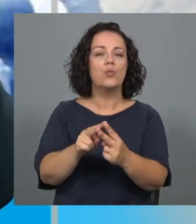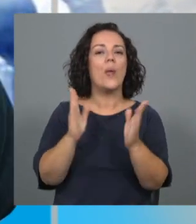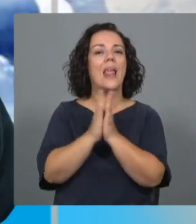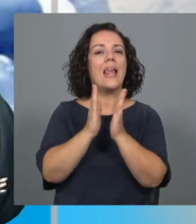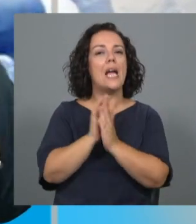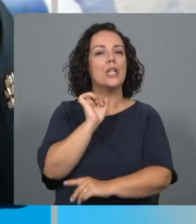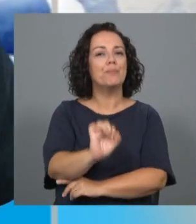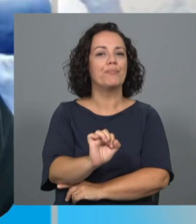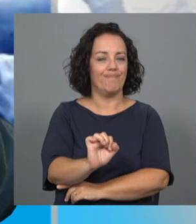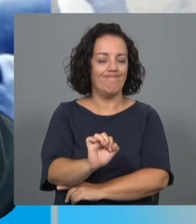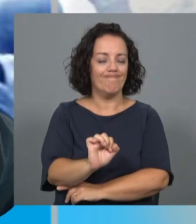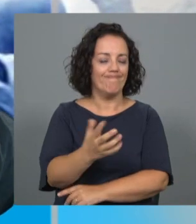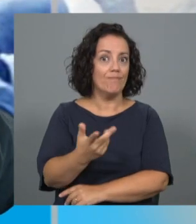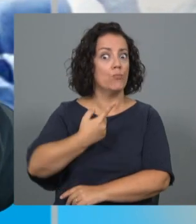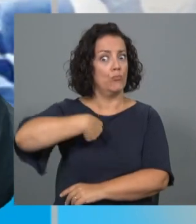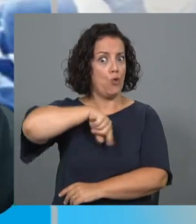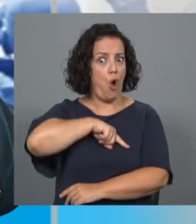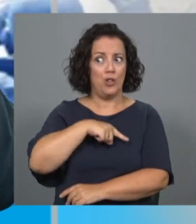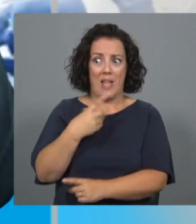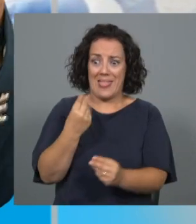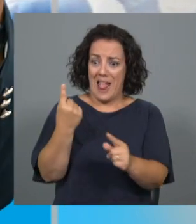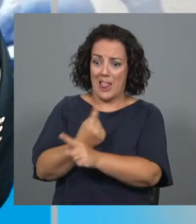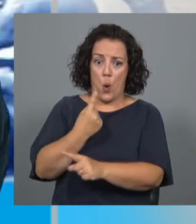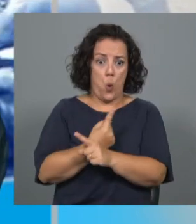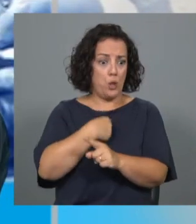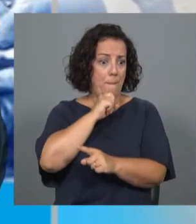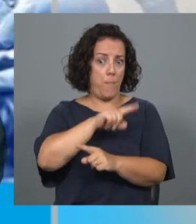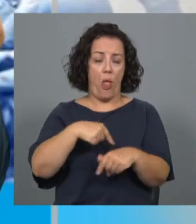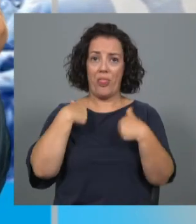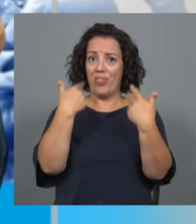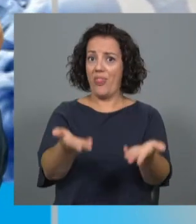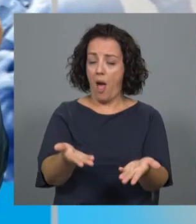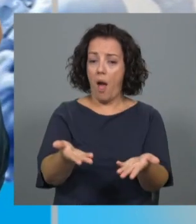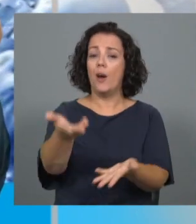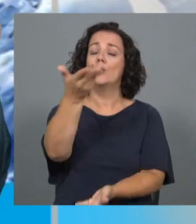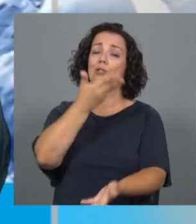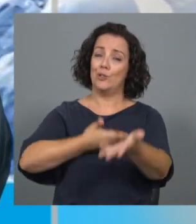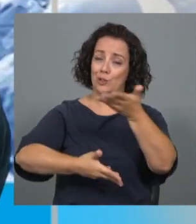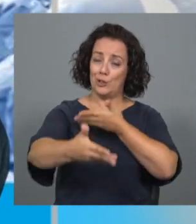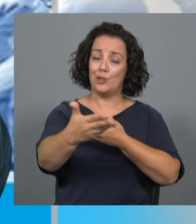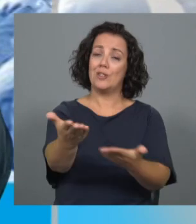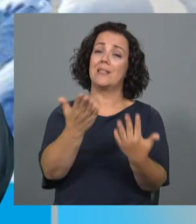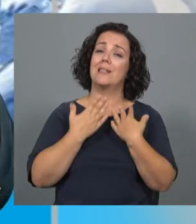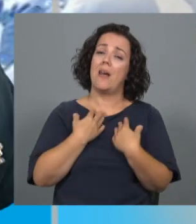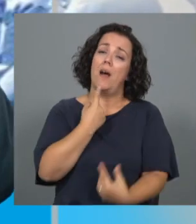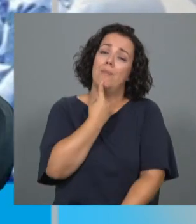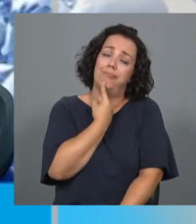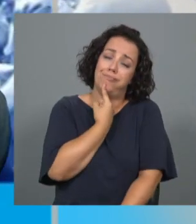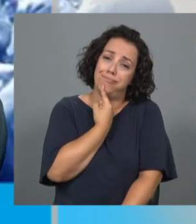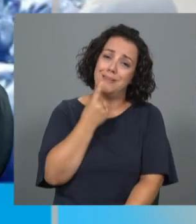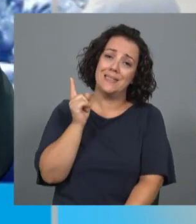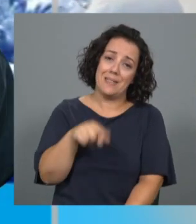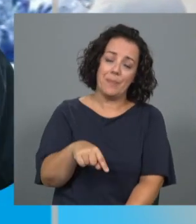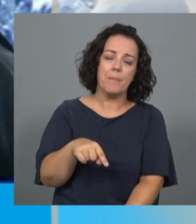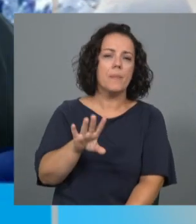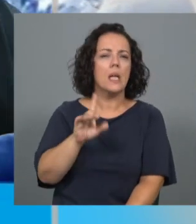E nós temos muito a dar e temos também muito a receber. E é importante que nos demos